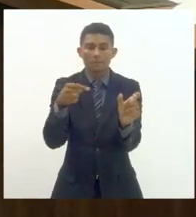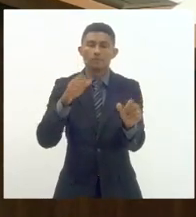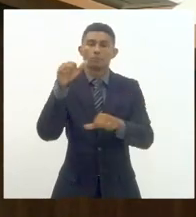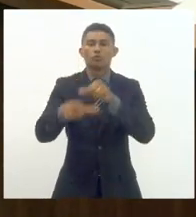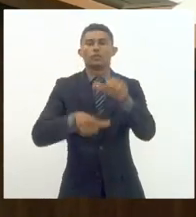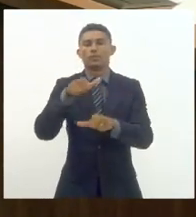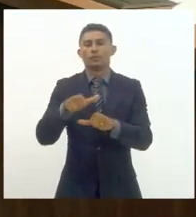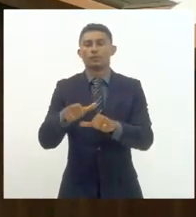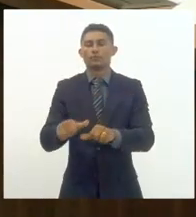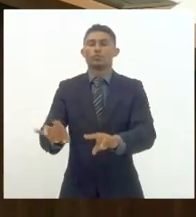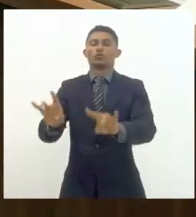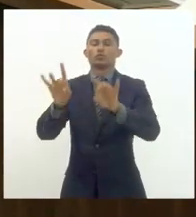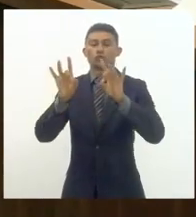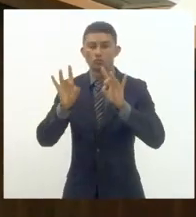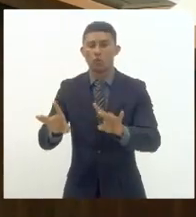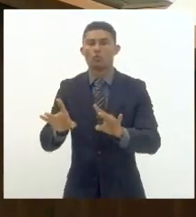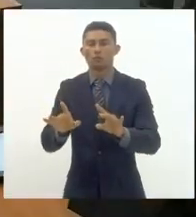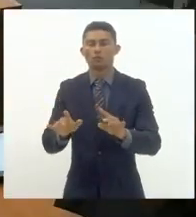exclusivamente.